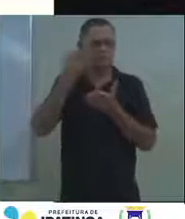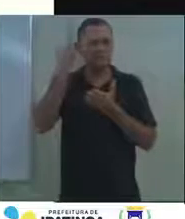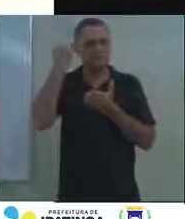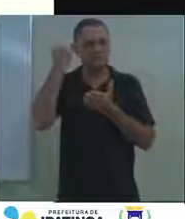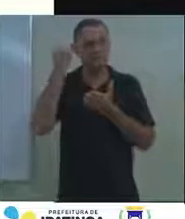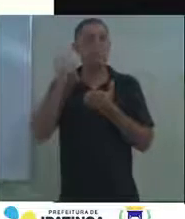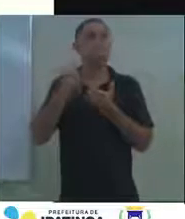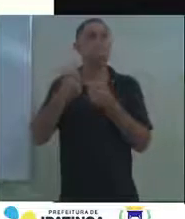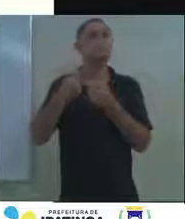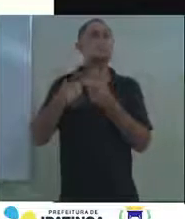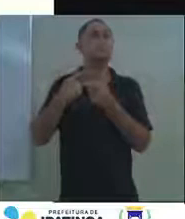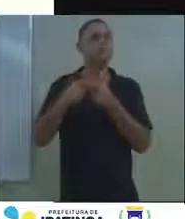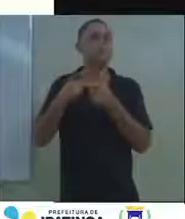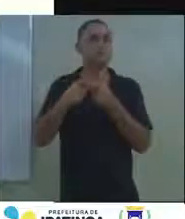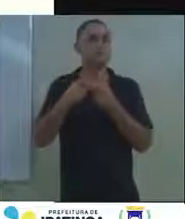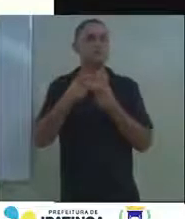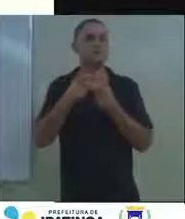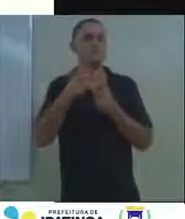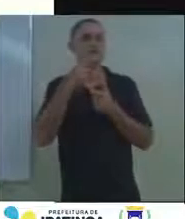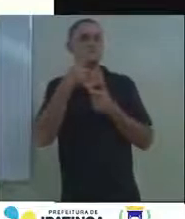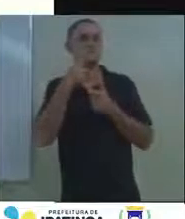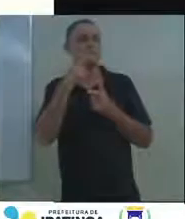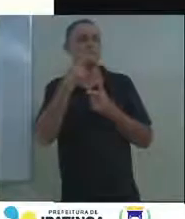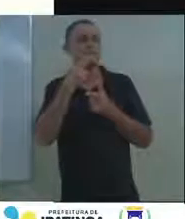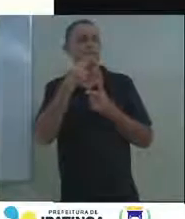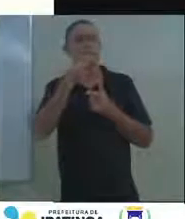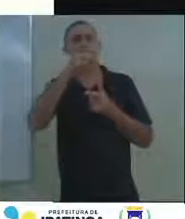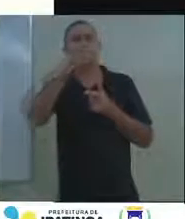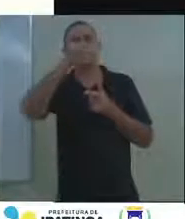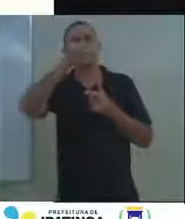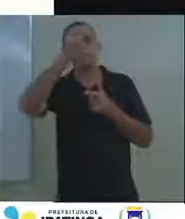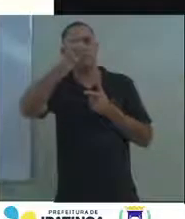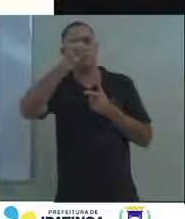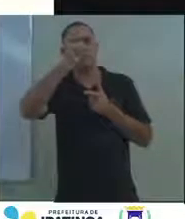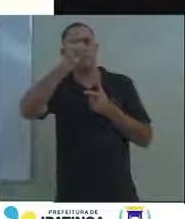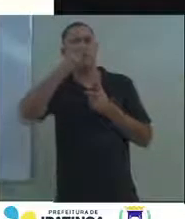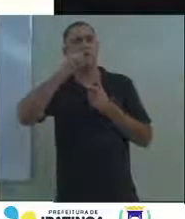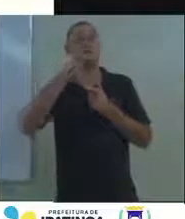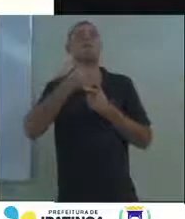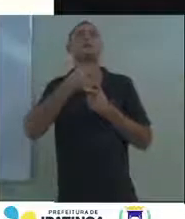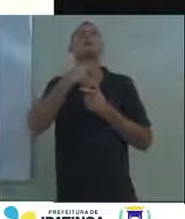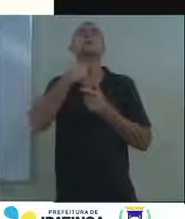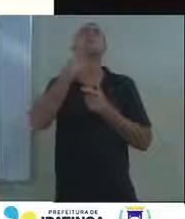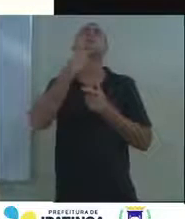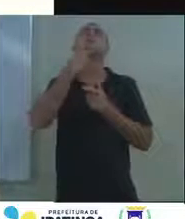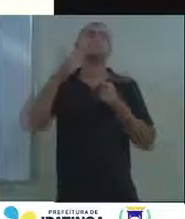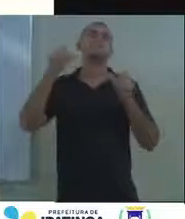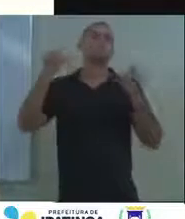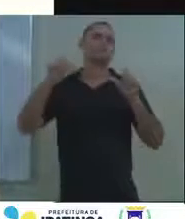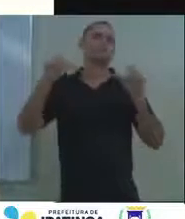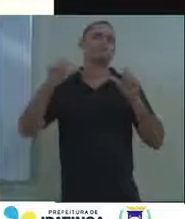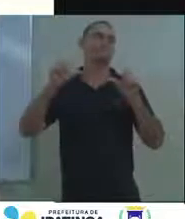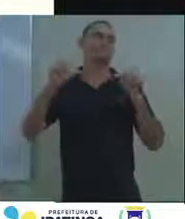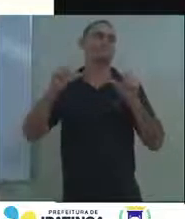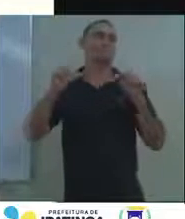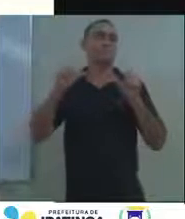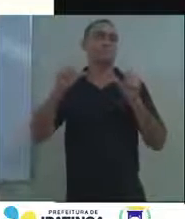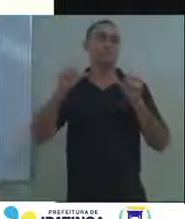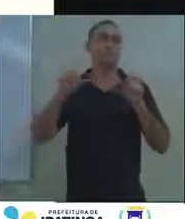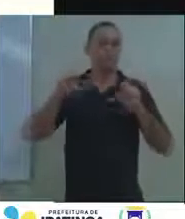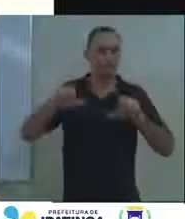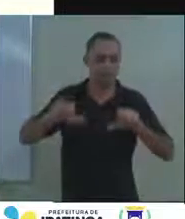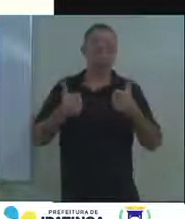impacto disso na voz, né? Então, isso daí é um consenso para todo